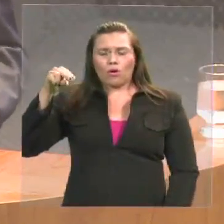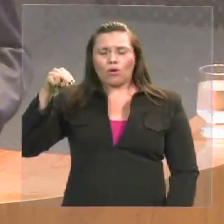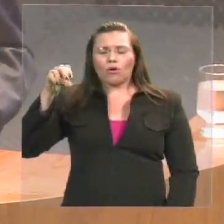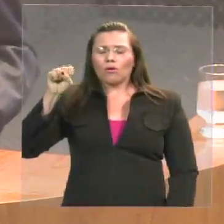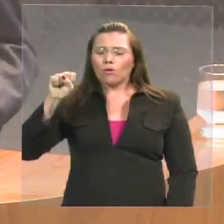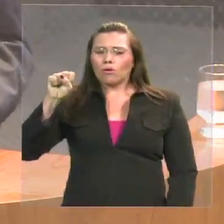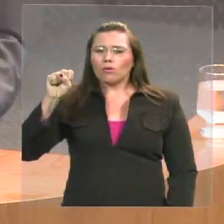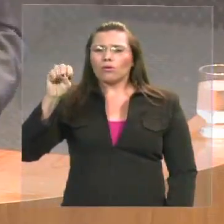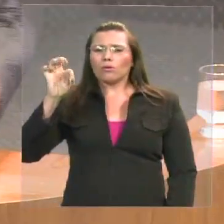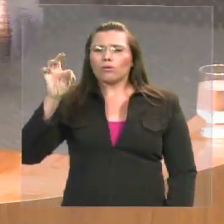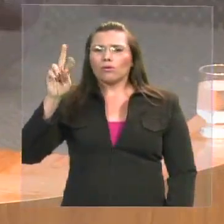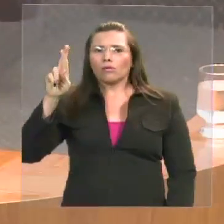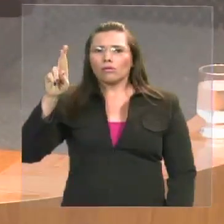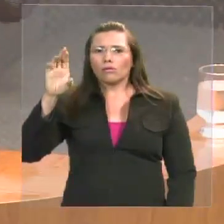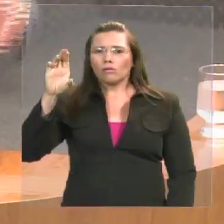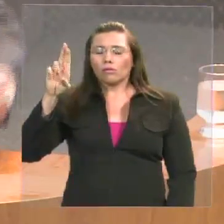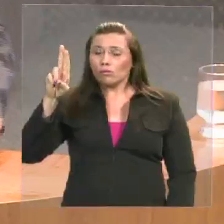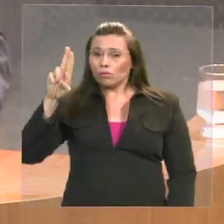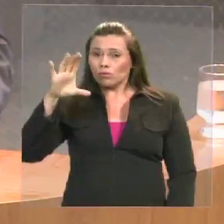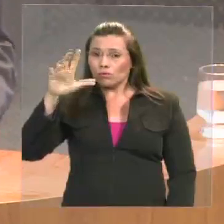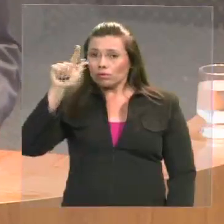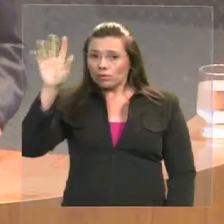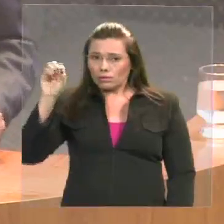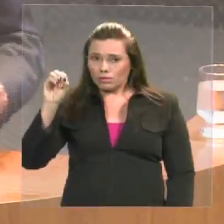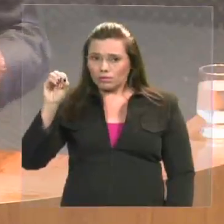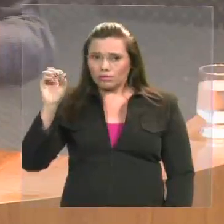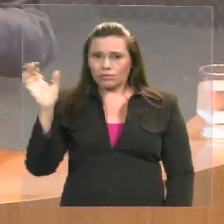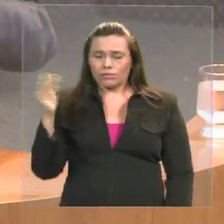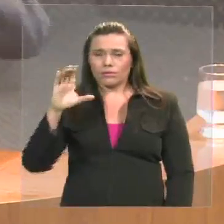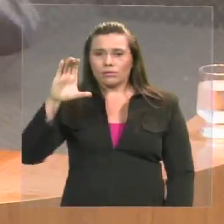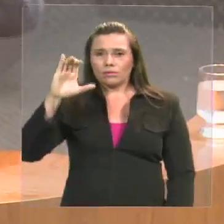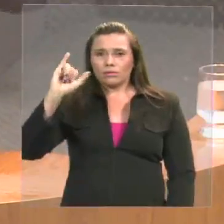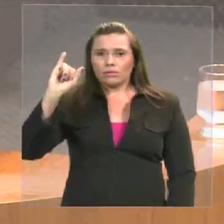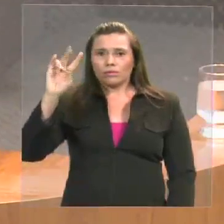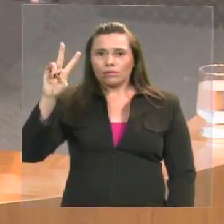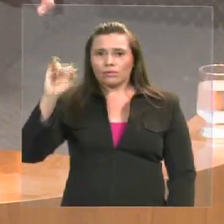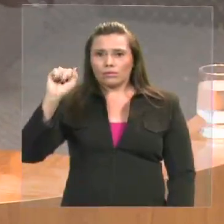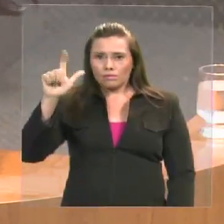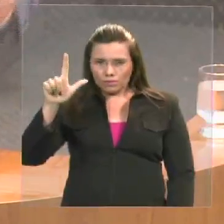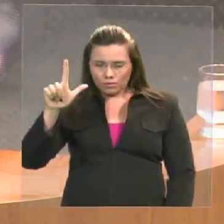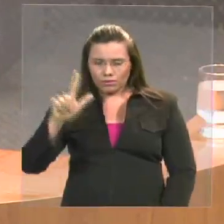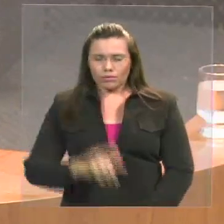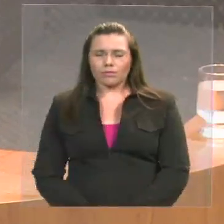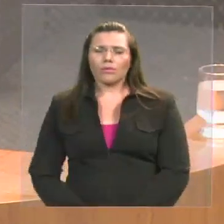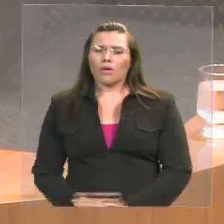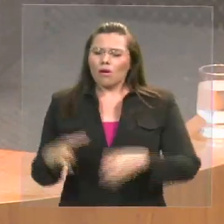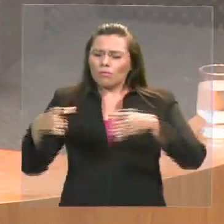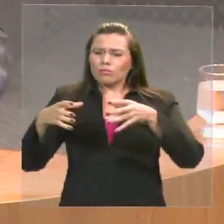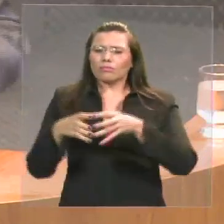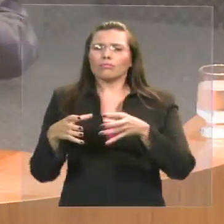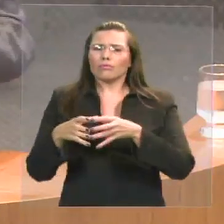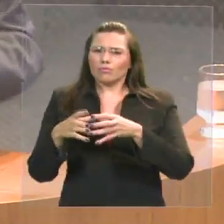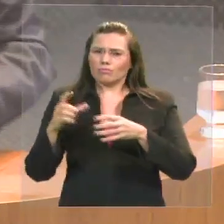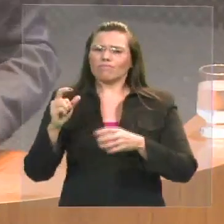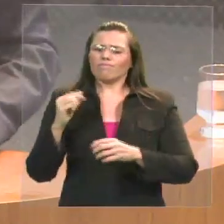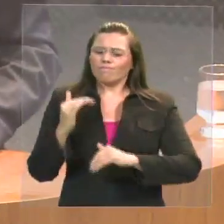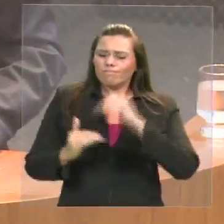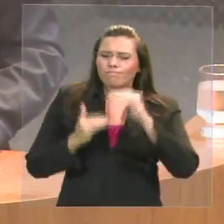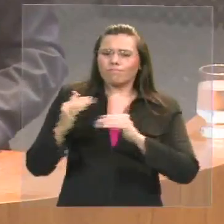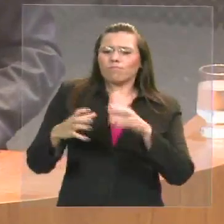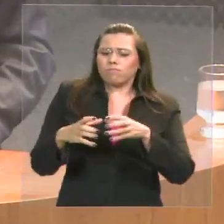os seus fatores, desde o mestre de obras, pedreiro, ao auxiliar, ao